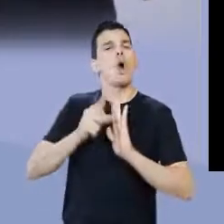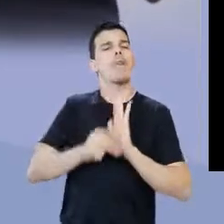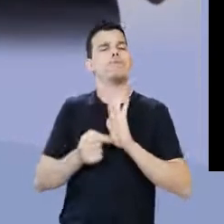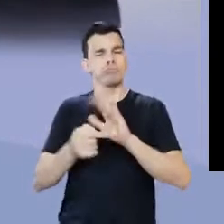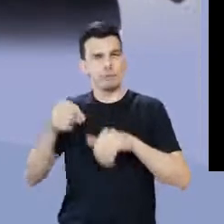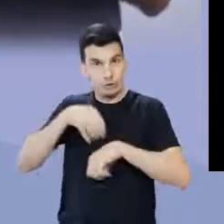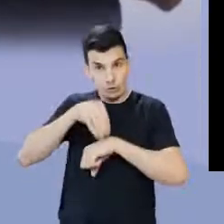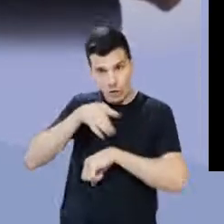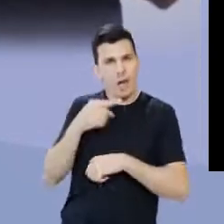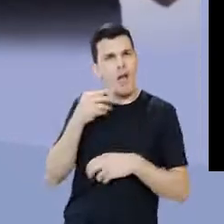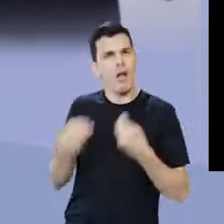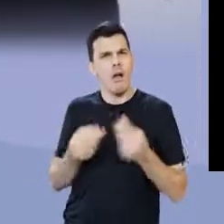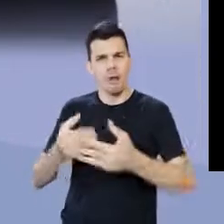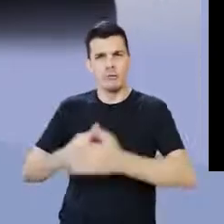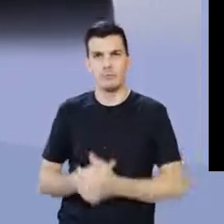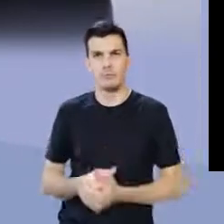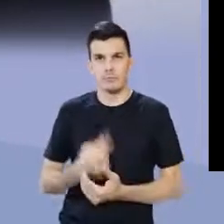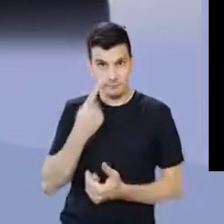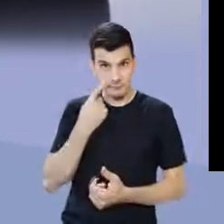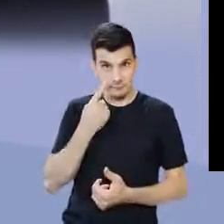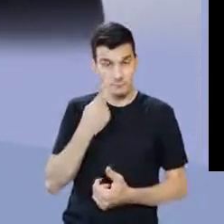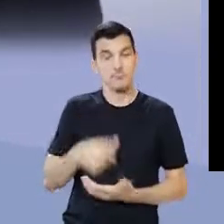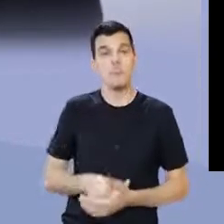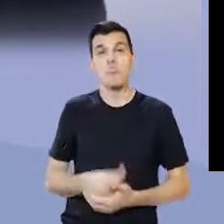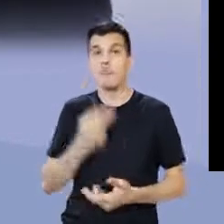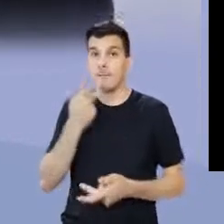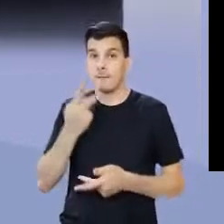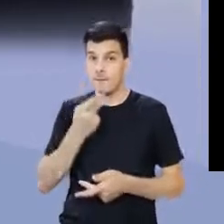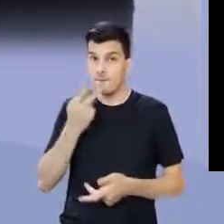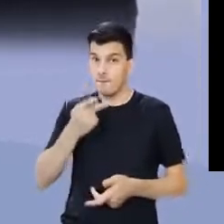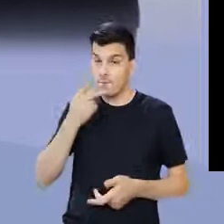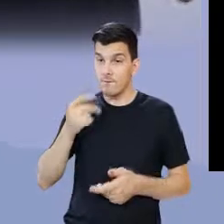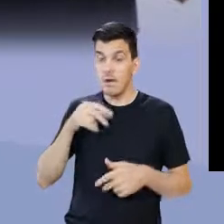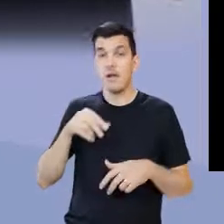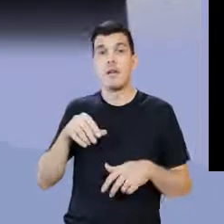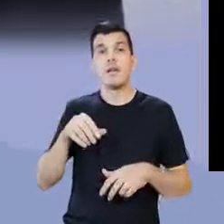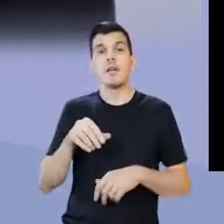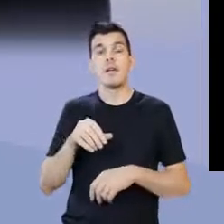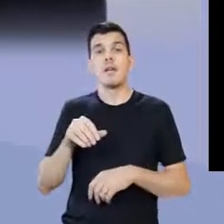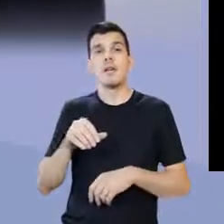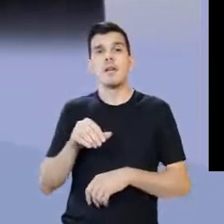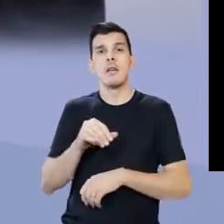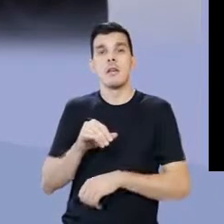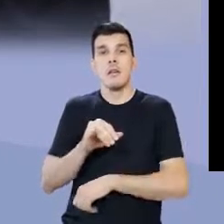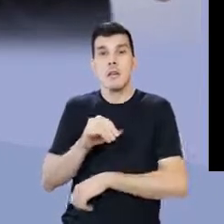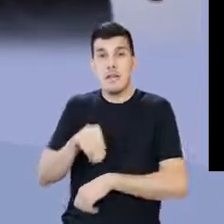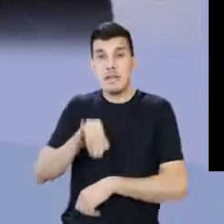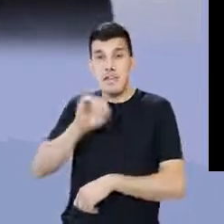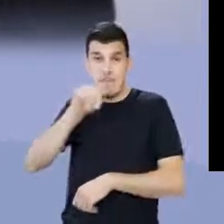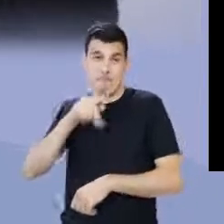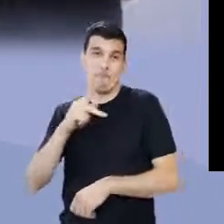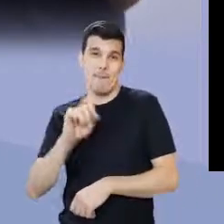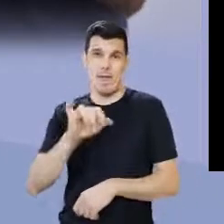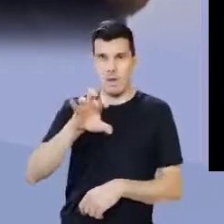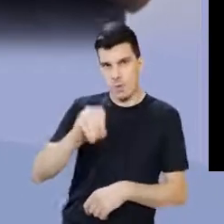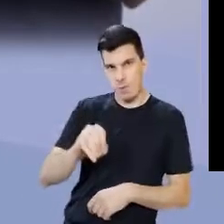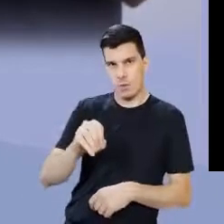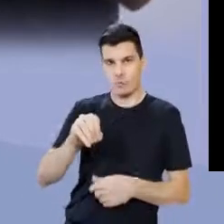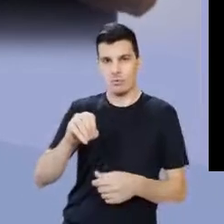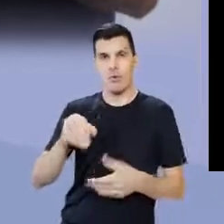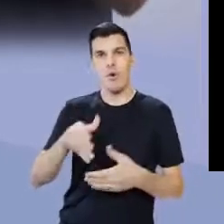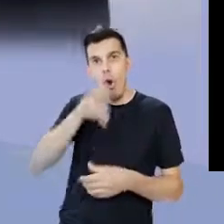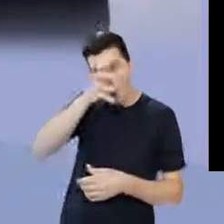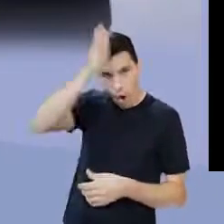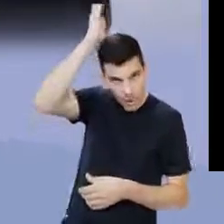graça. Como assim, professor? Olha só, meu aluno. Eu falei de Império Egípcio, Império Babilônico. Vamos falar de